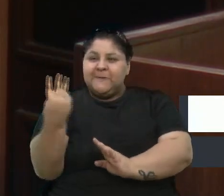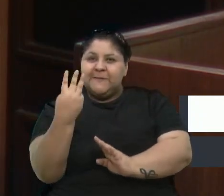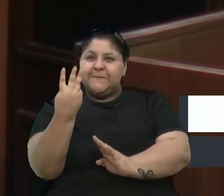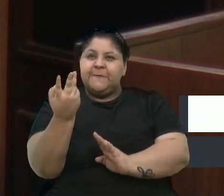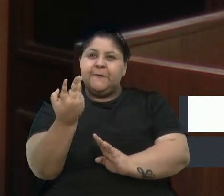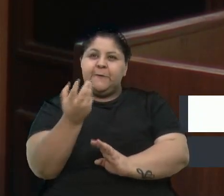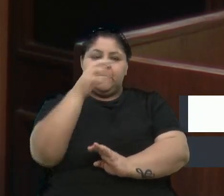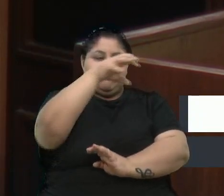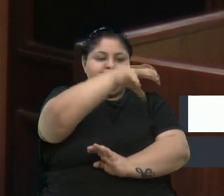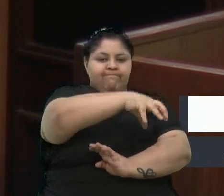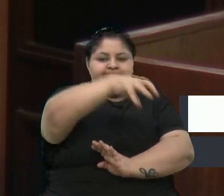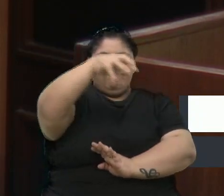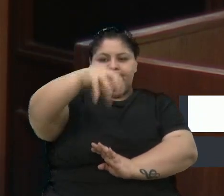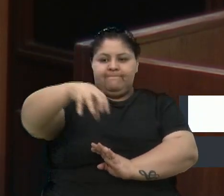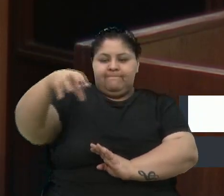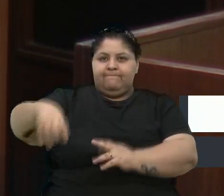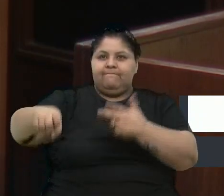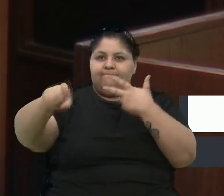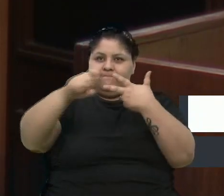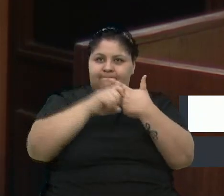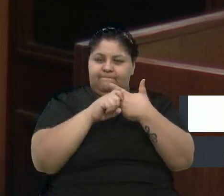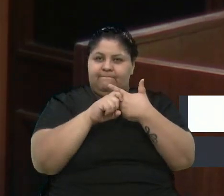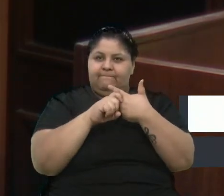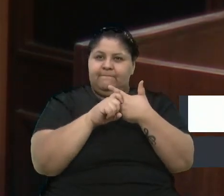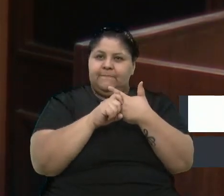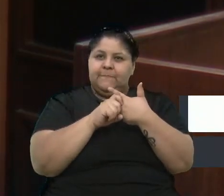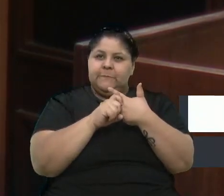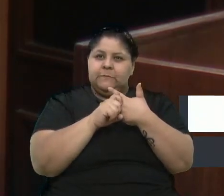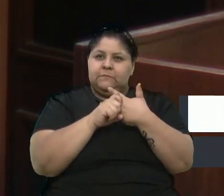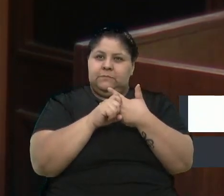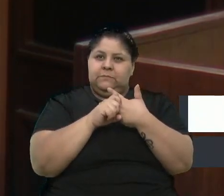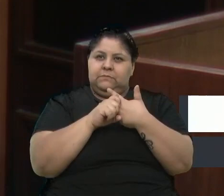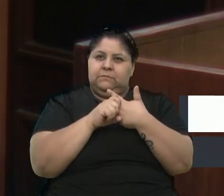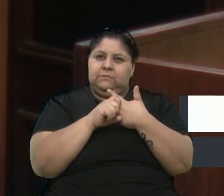do executivo.